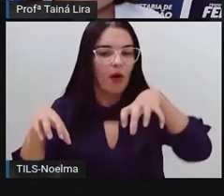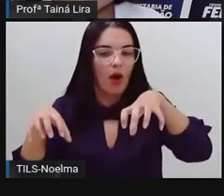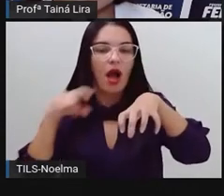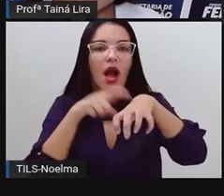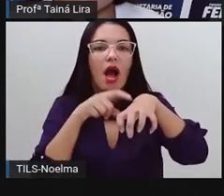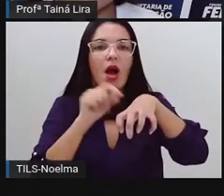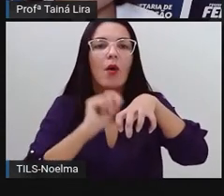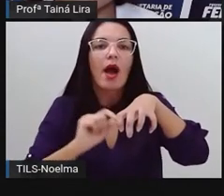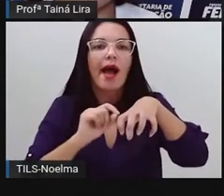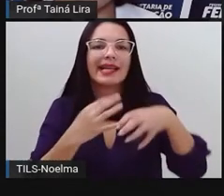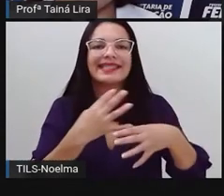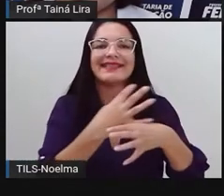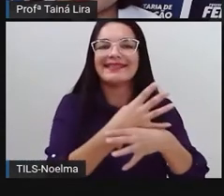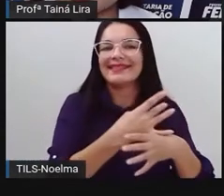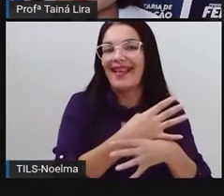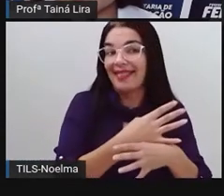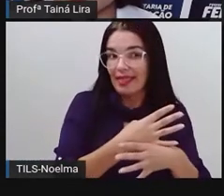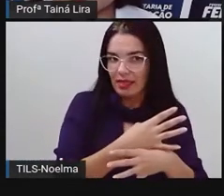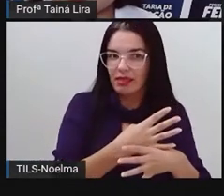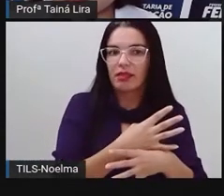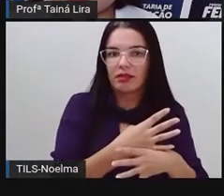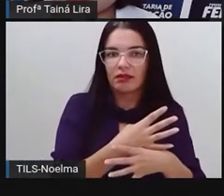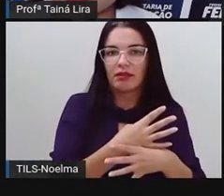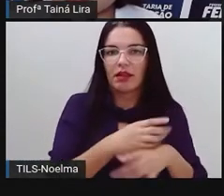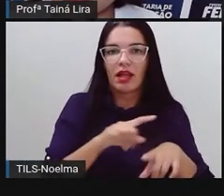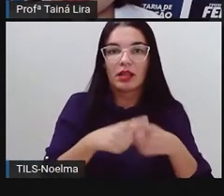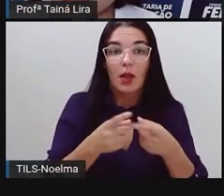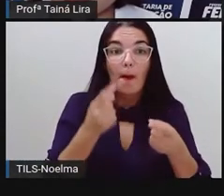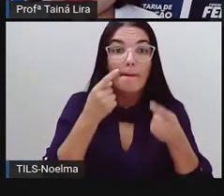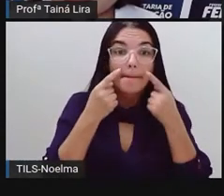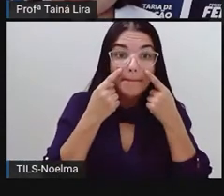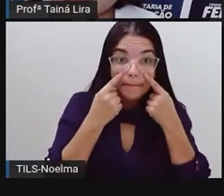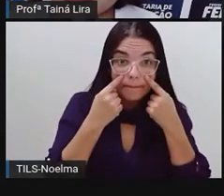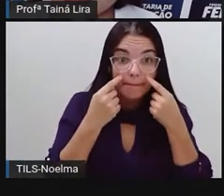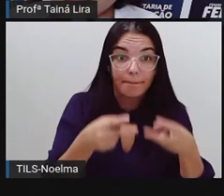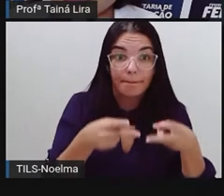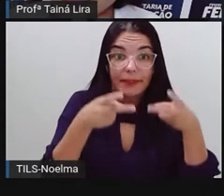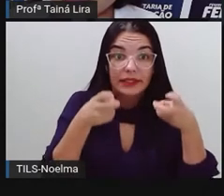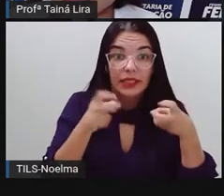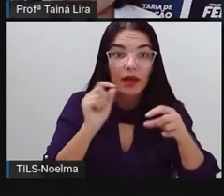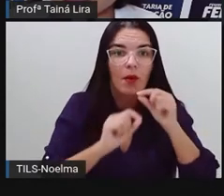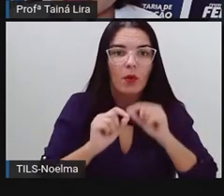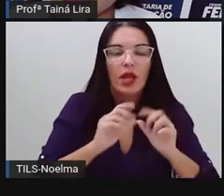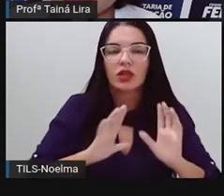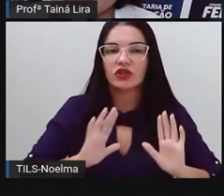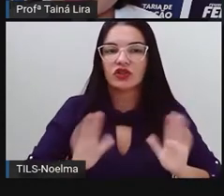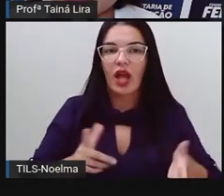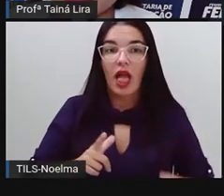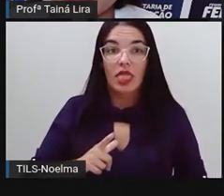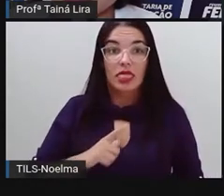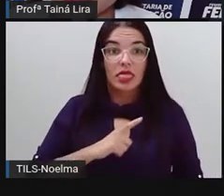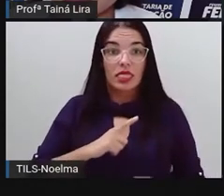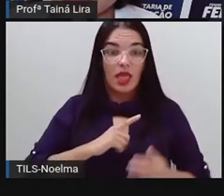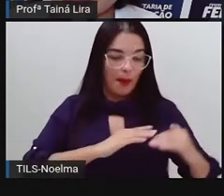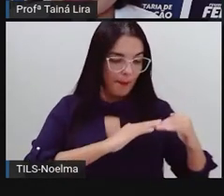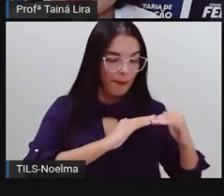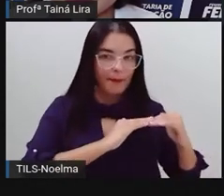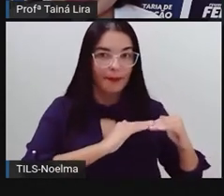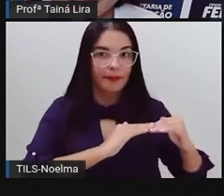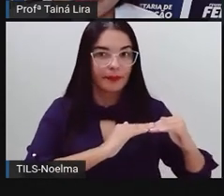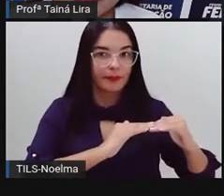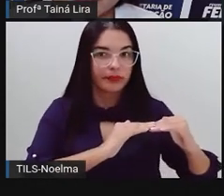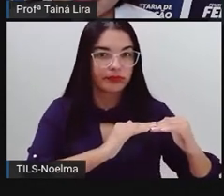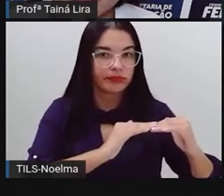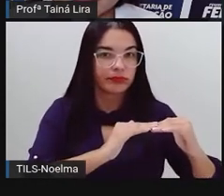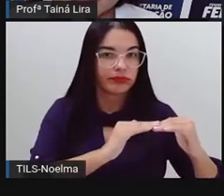zona urbana Então observa em a presença o já de uma do asfalto Olha